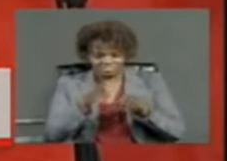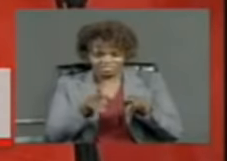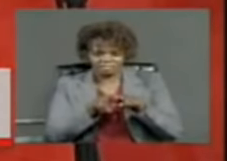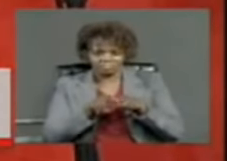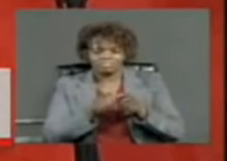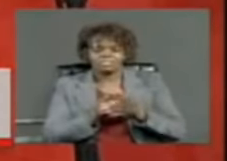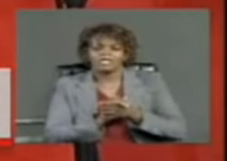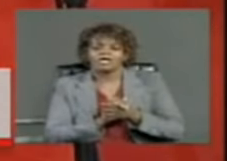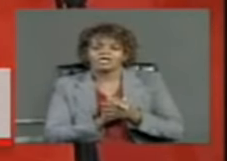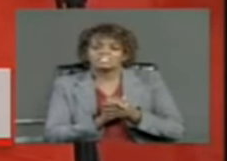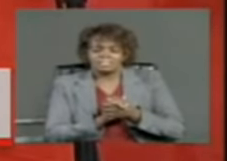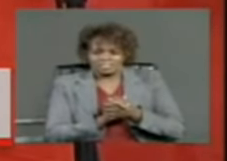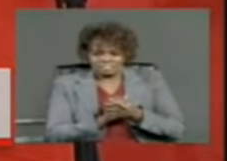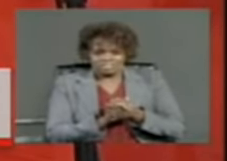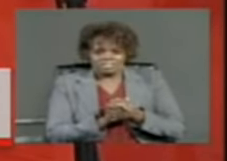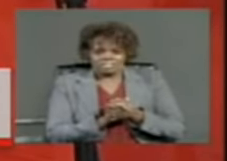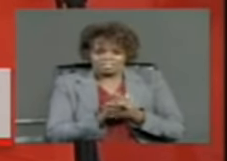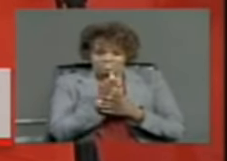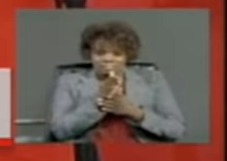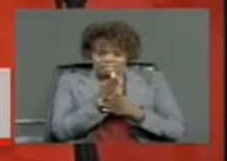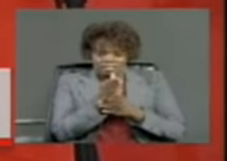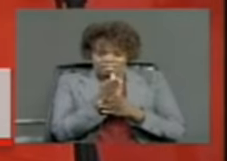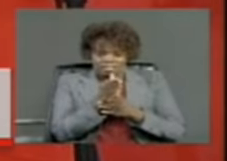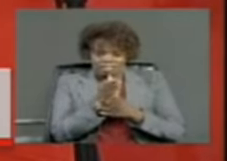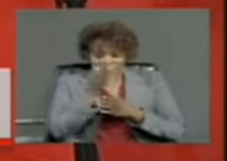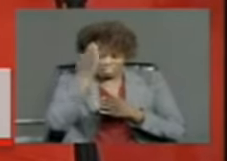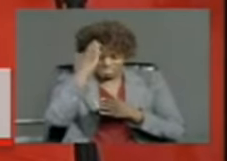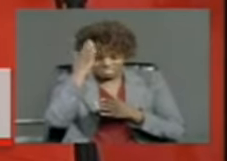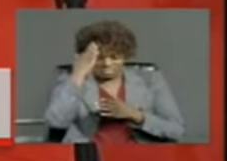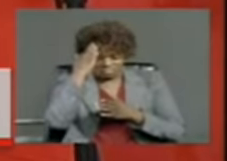Quero saber se eu conheço as lavras